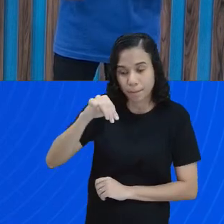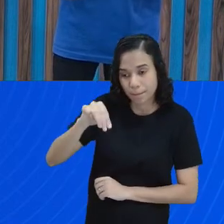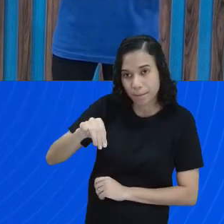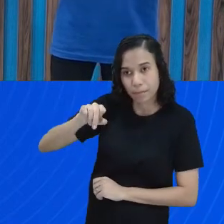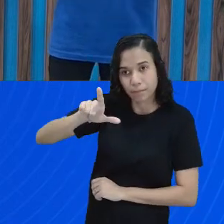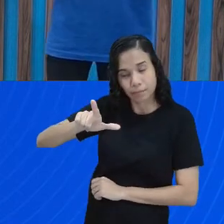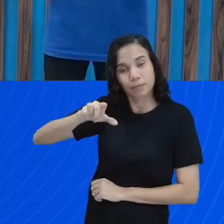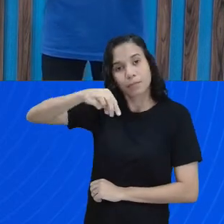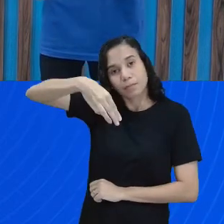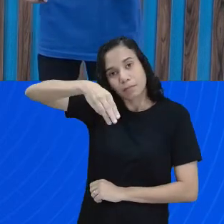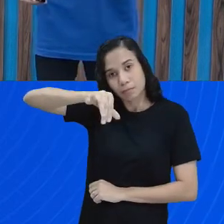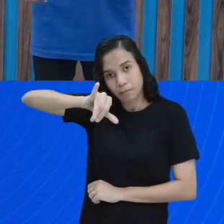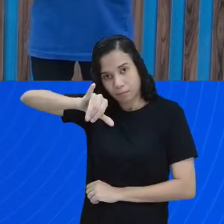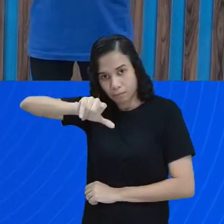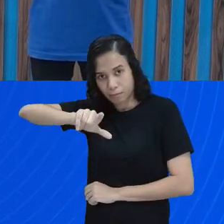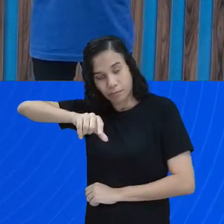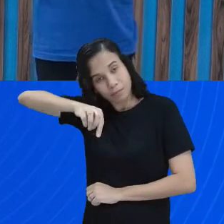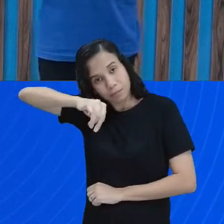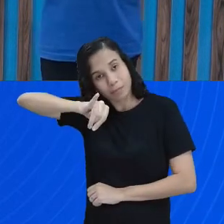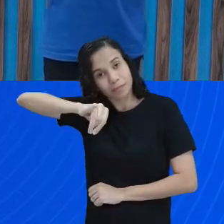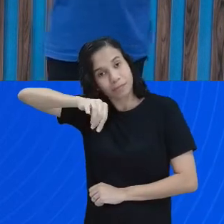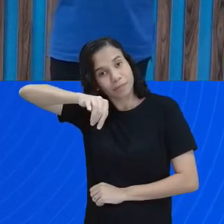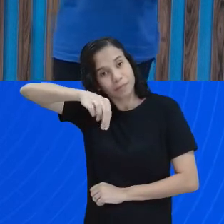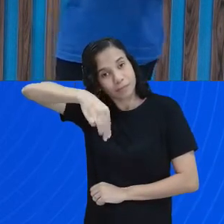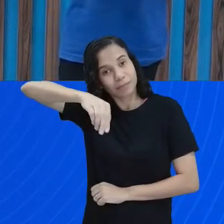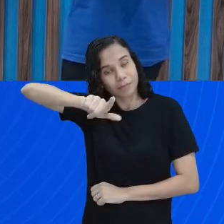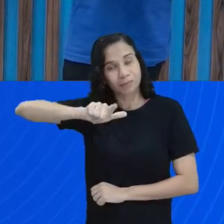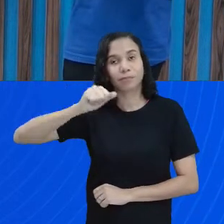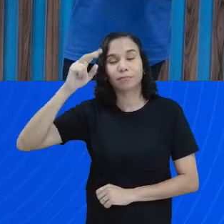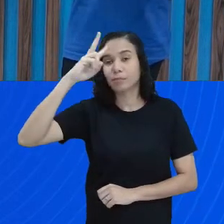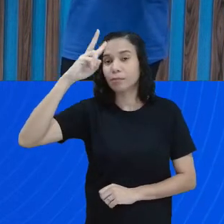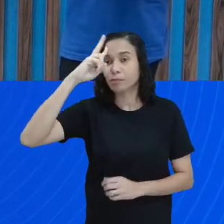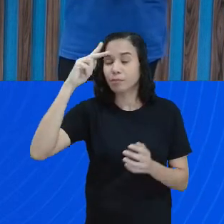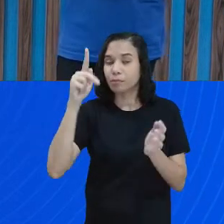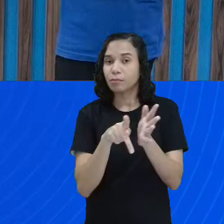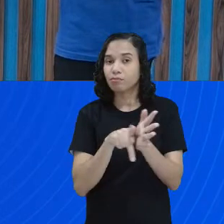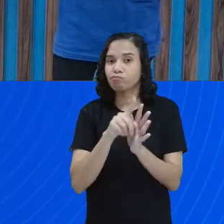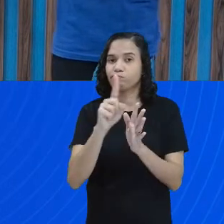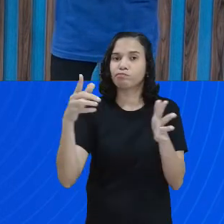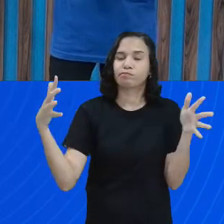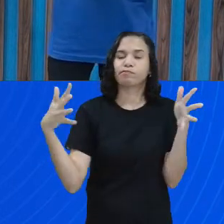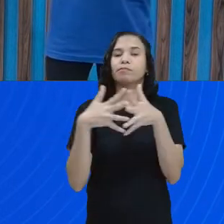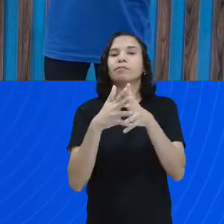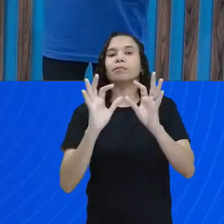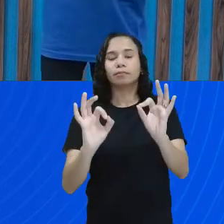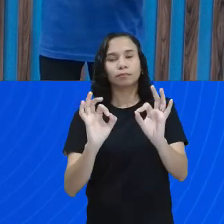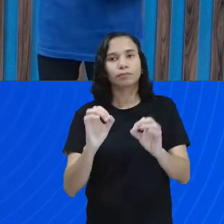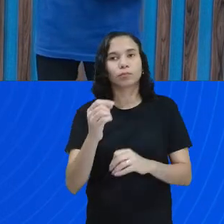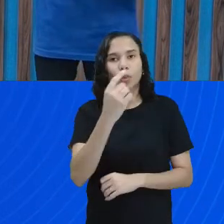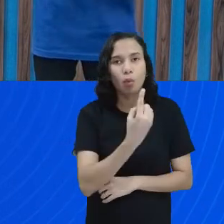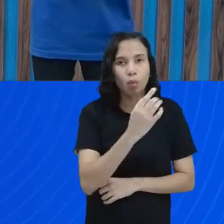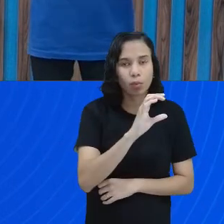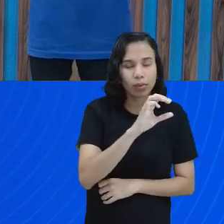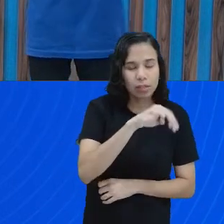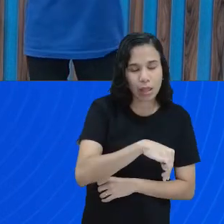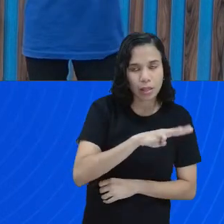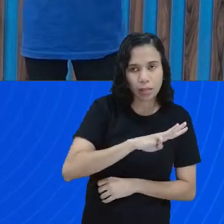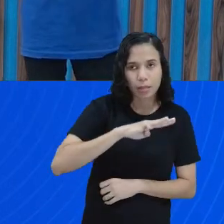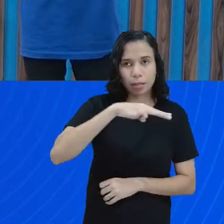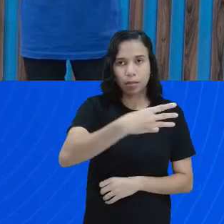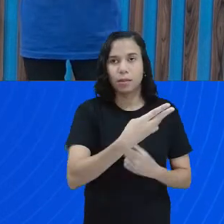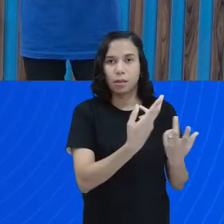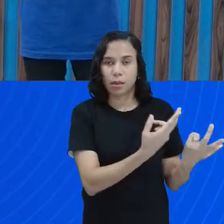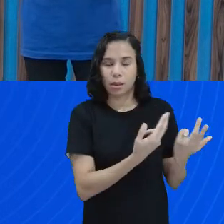mililitro. Mililitro, tá bom? Lembra disso, dessas conversões de unidades, para você não se enrolar. Então, 1 centímetro cúbico equivale a